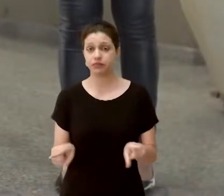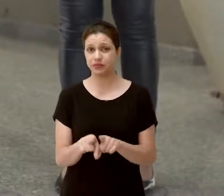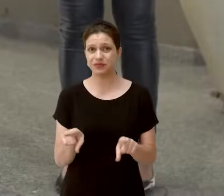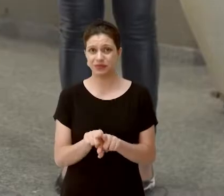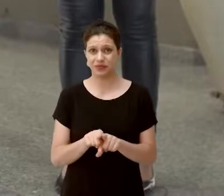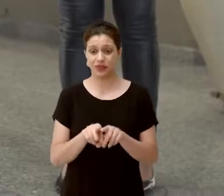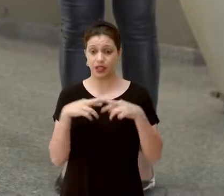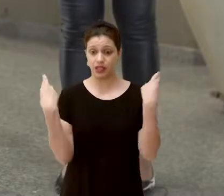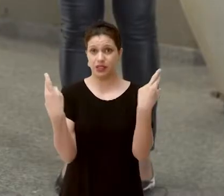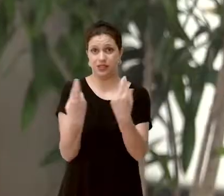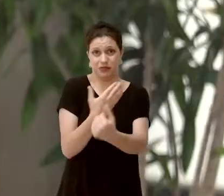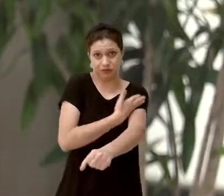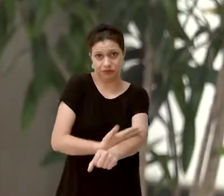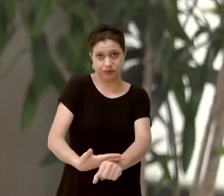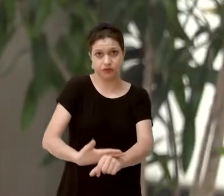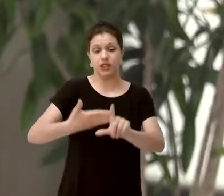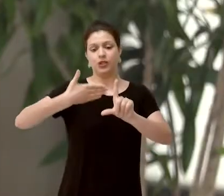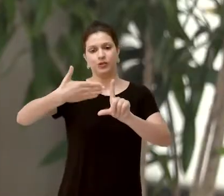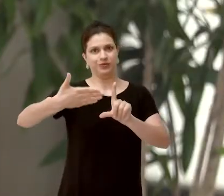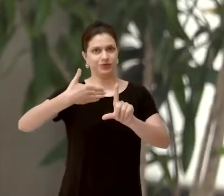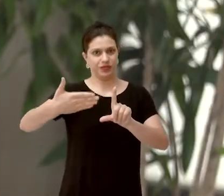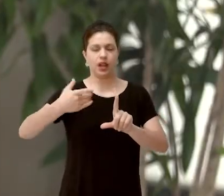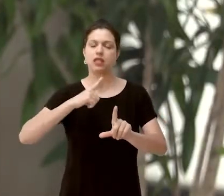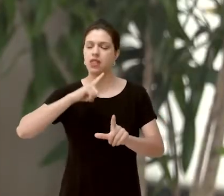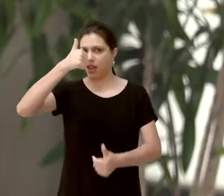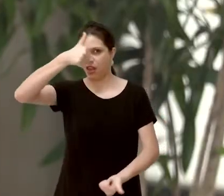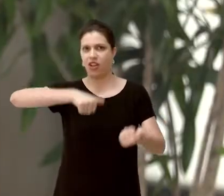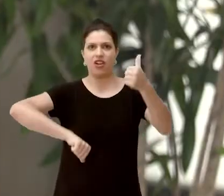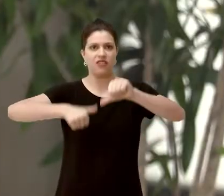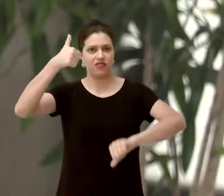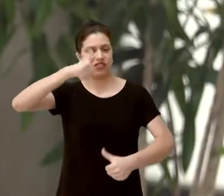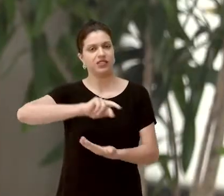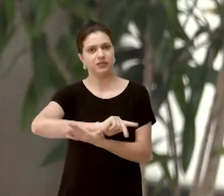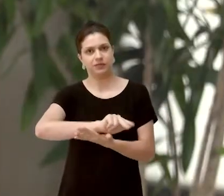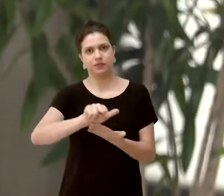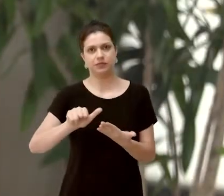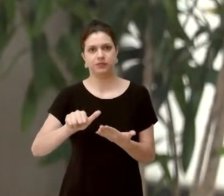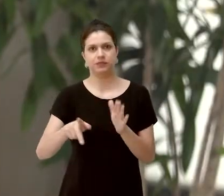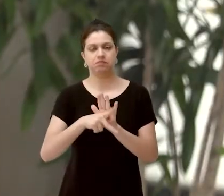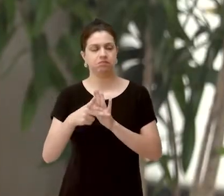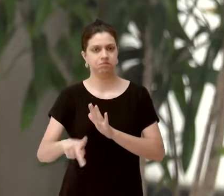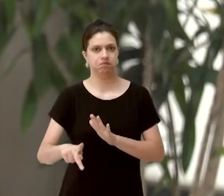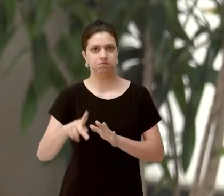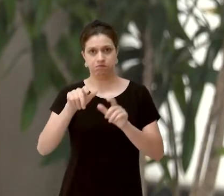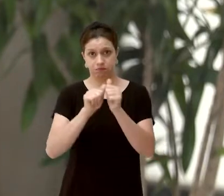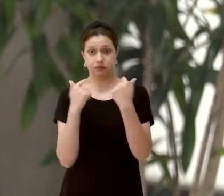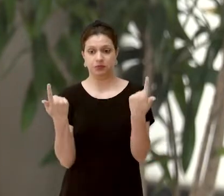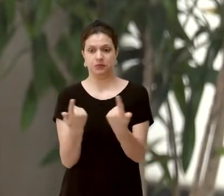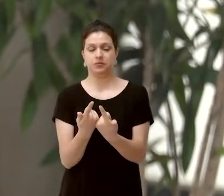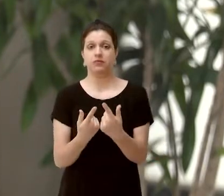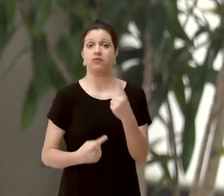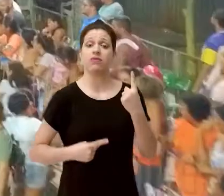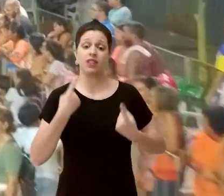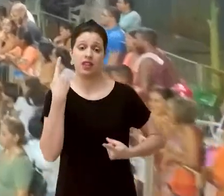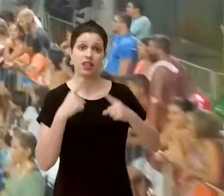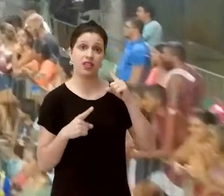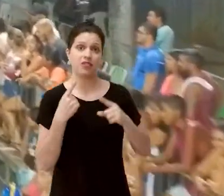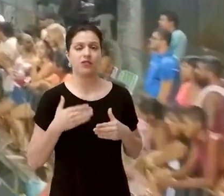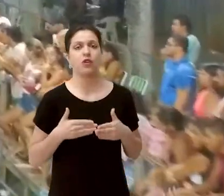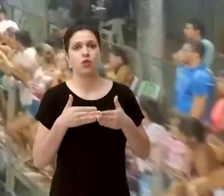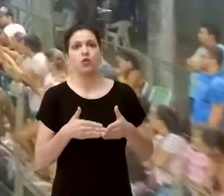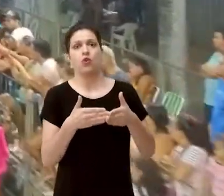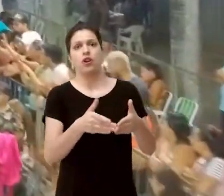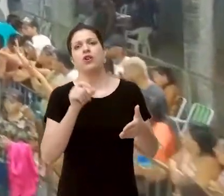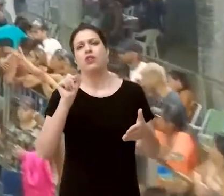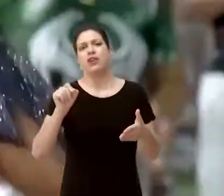durante as sessões remotas, outras matérias também eram apreciadas no plenário virtual da Alemes. O Carnaval